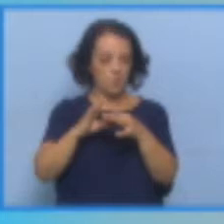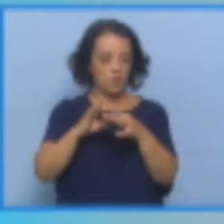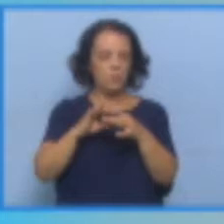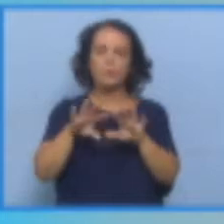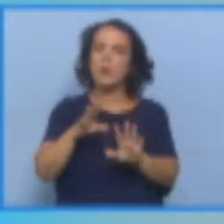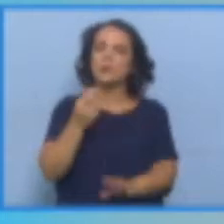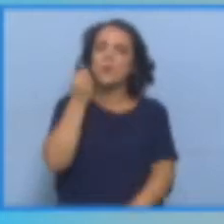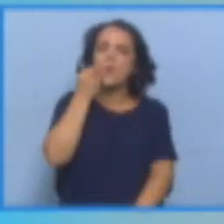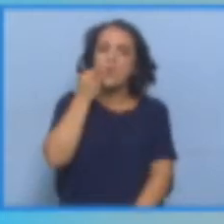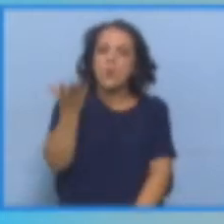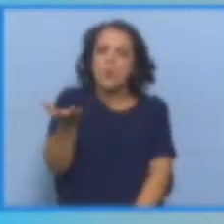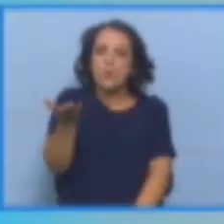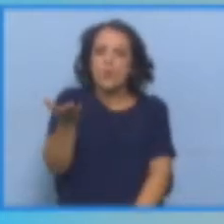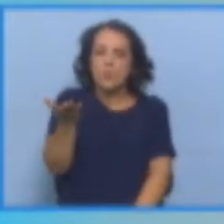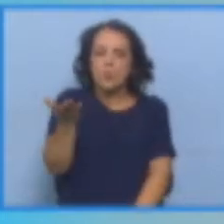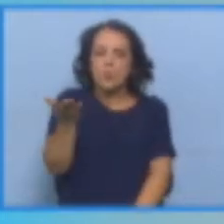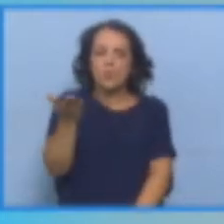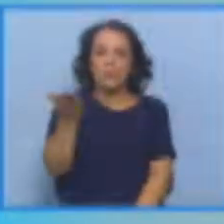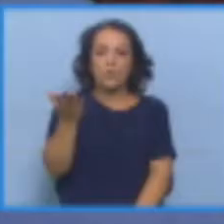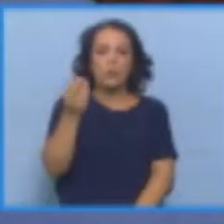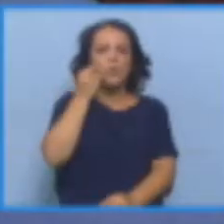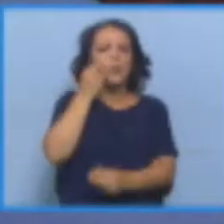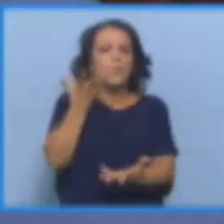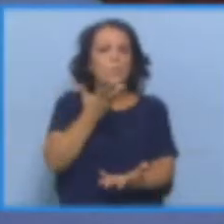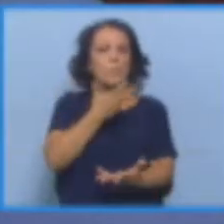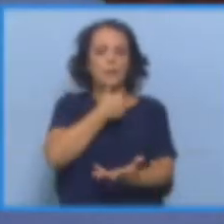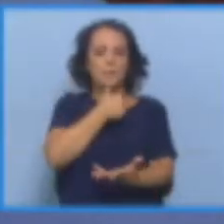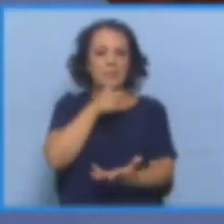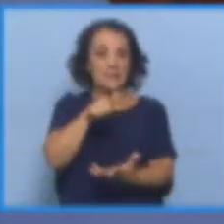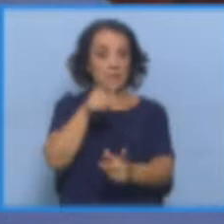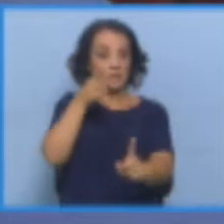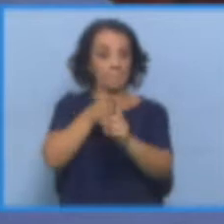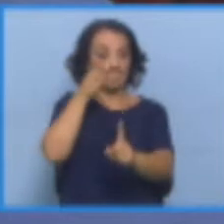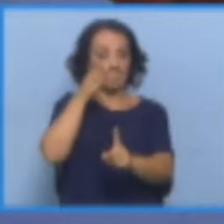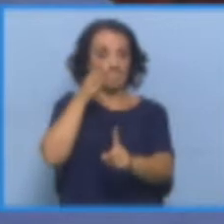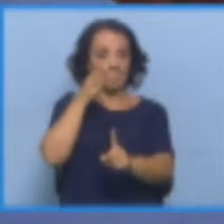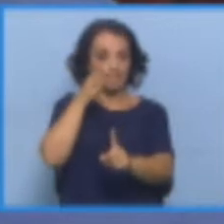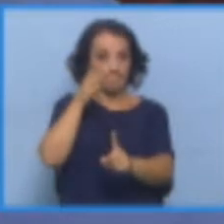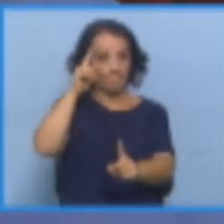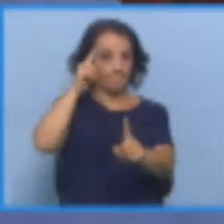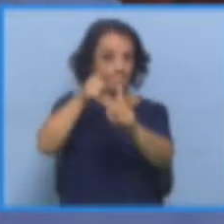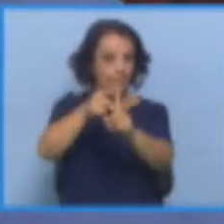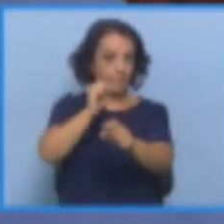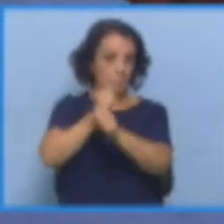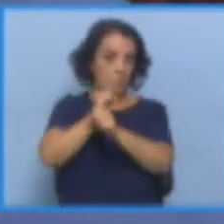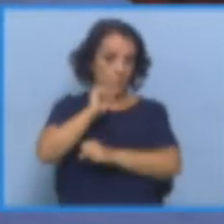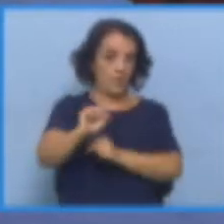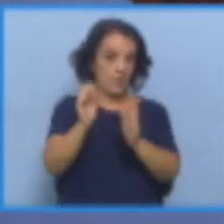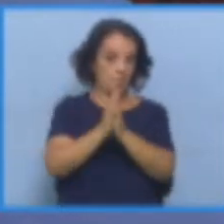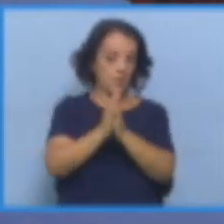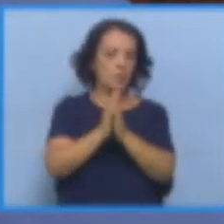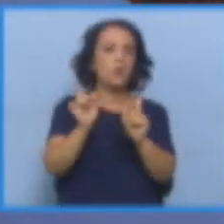como é que conseguem trabalhar a dimensão específica missionária da Igreja, não a reduzindo a uma